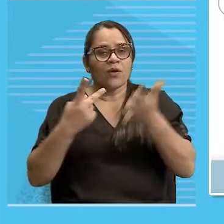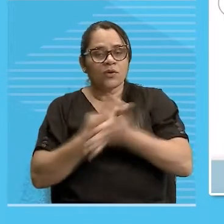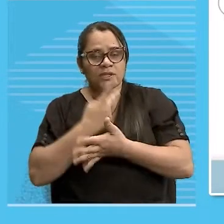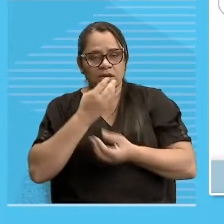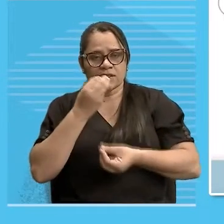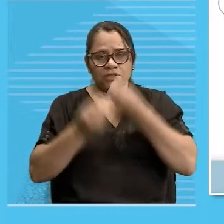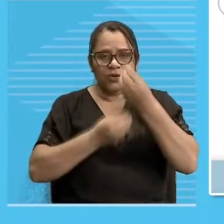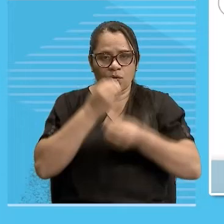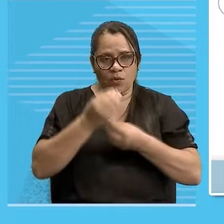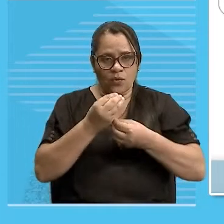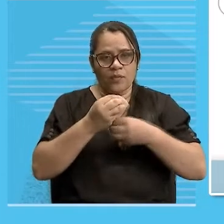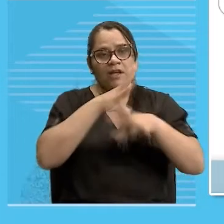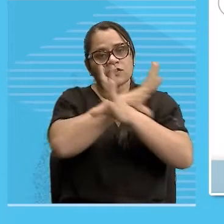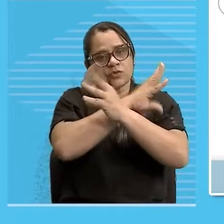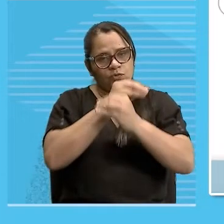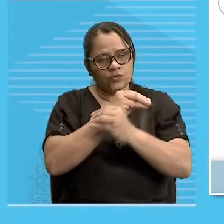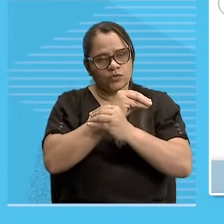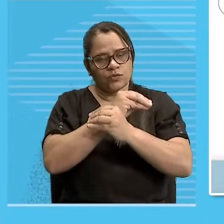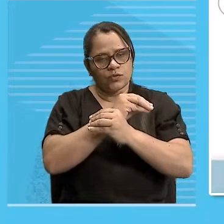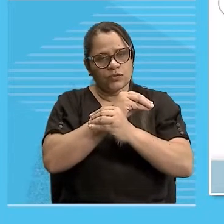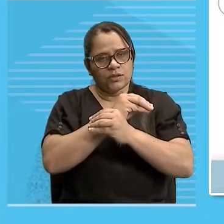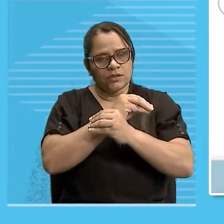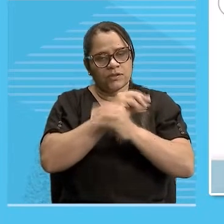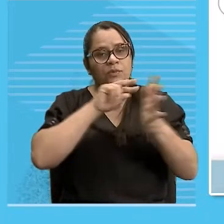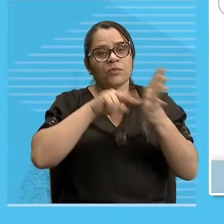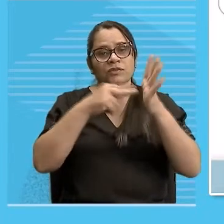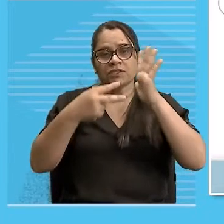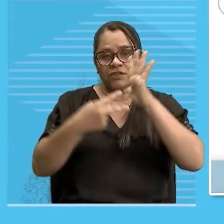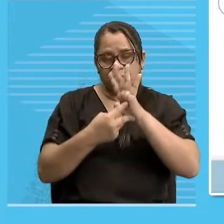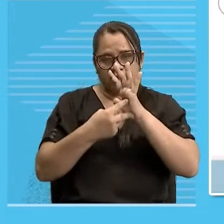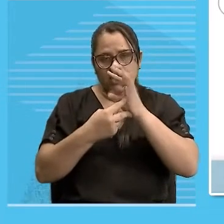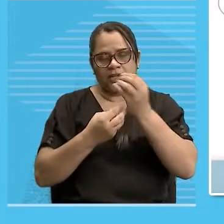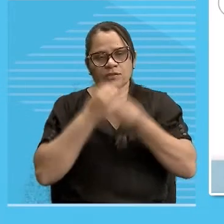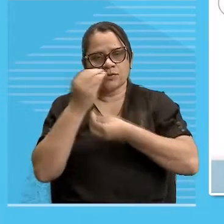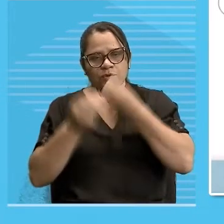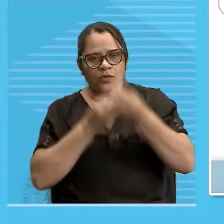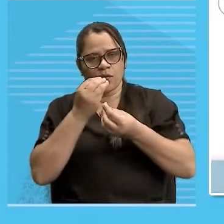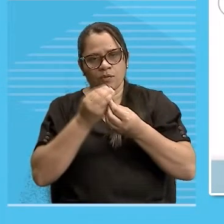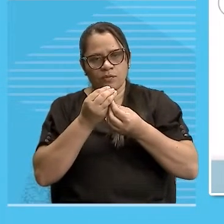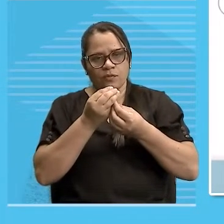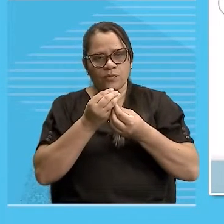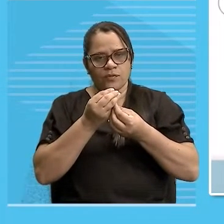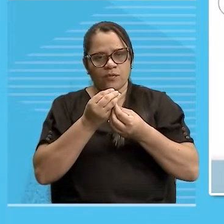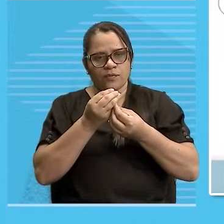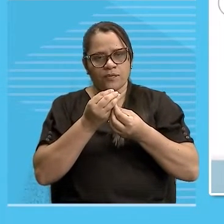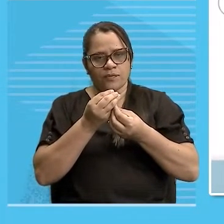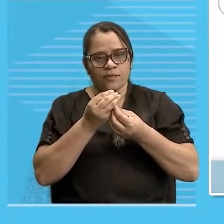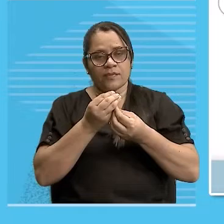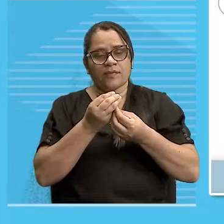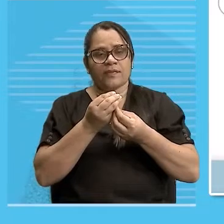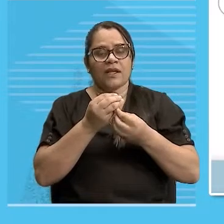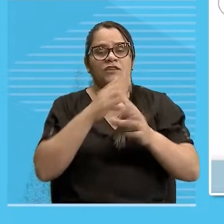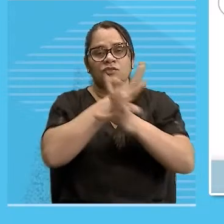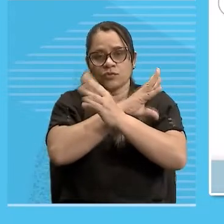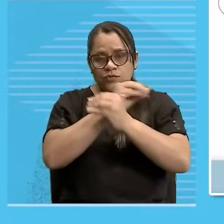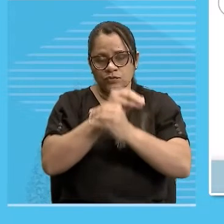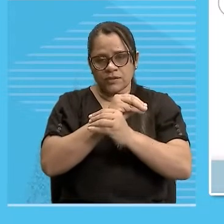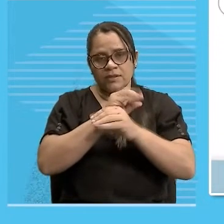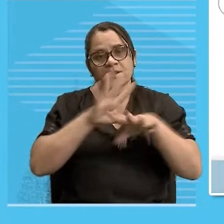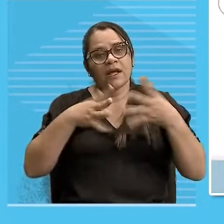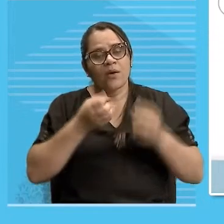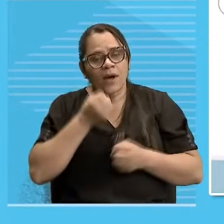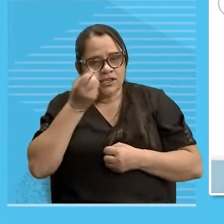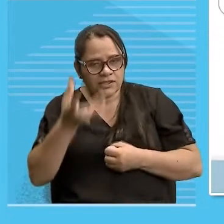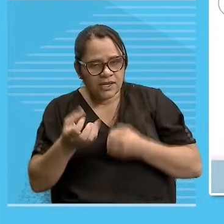tal qual as conjunções, por meio dos significados, né? Quer dizer, parte das conjunções. Tá? A interjeição